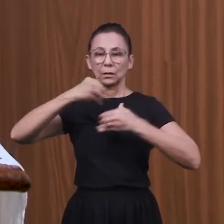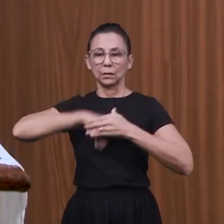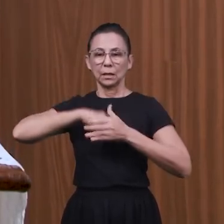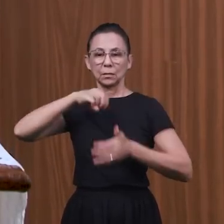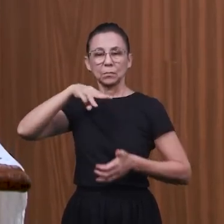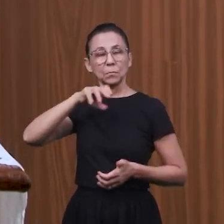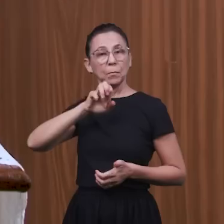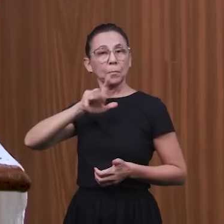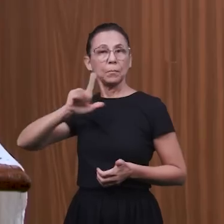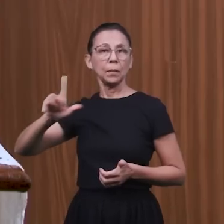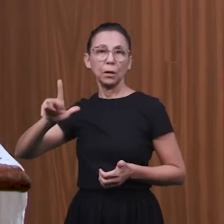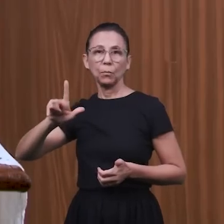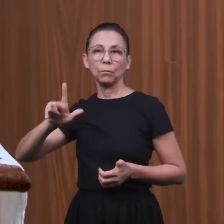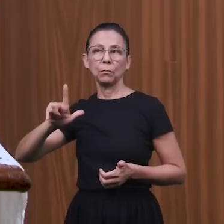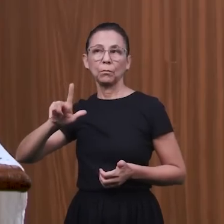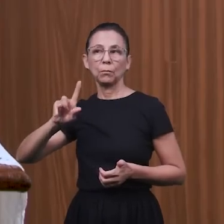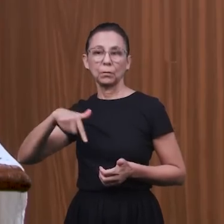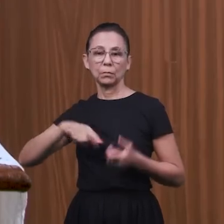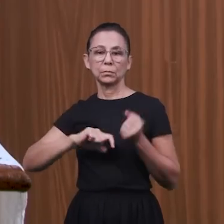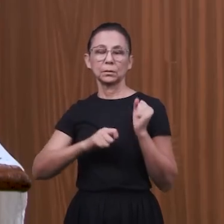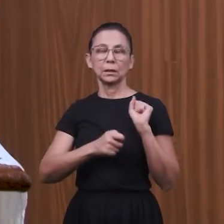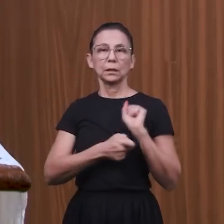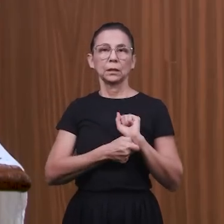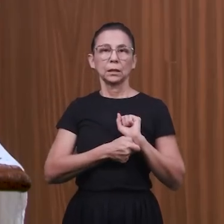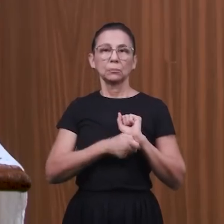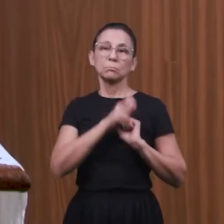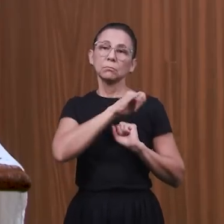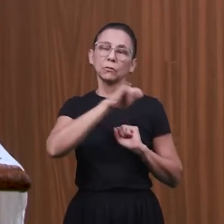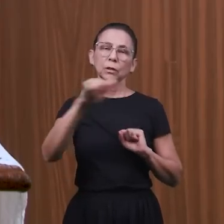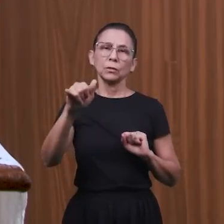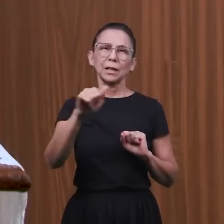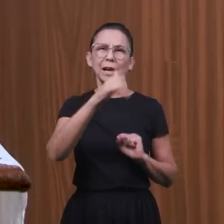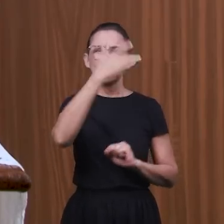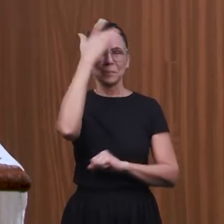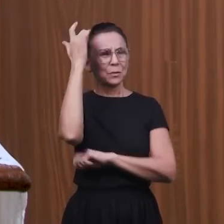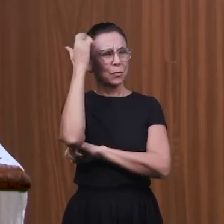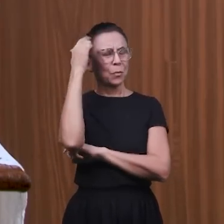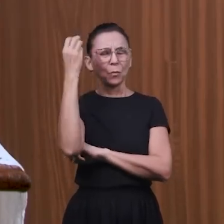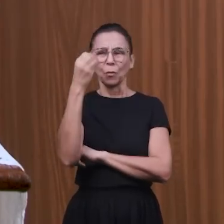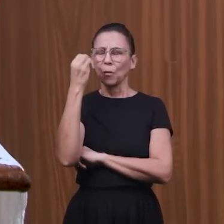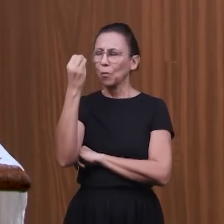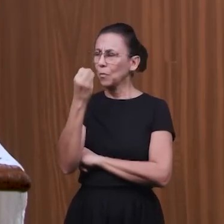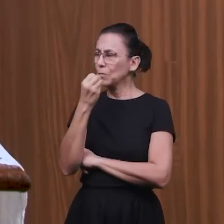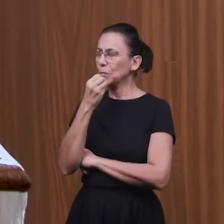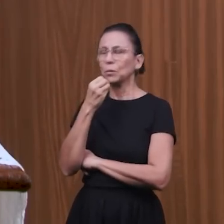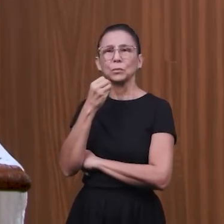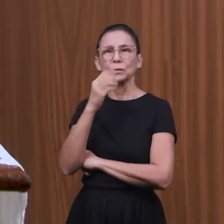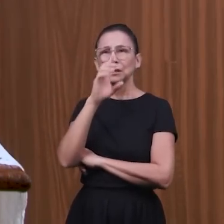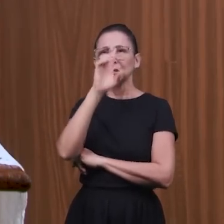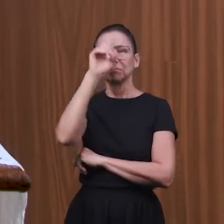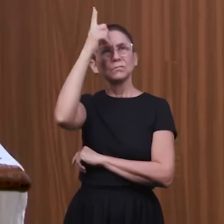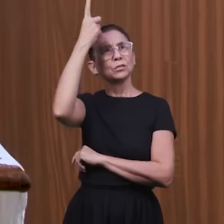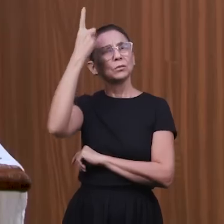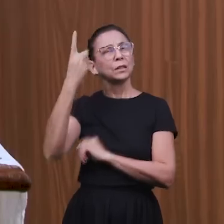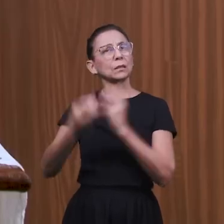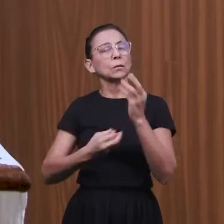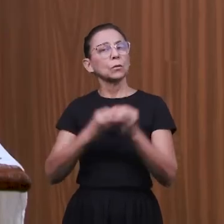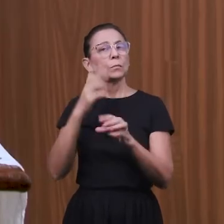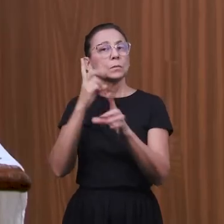E o enigma foi colocado ali. E ninguém conseguiu adivinhar, ninguém conseguiu descobrir o